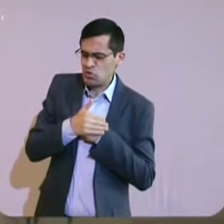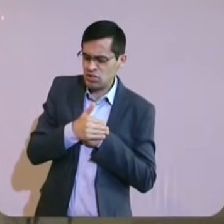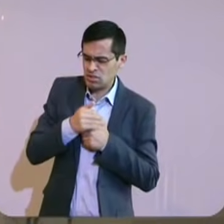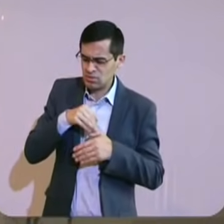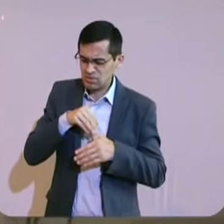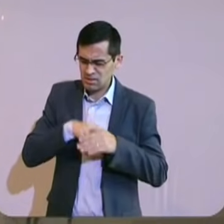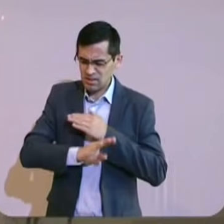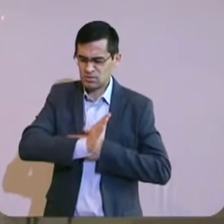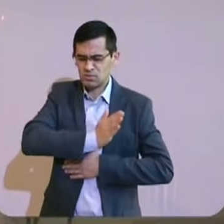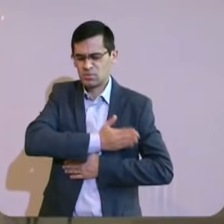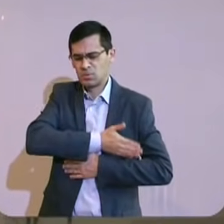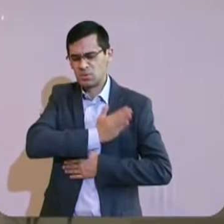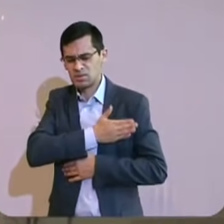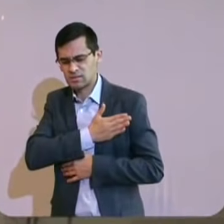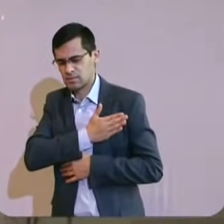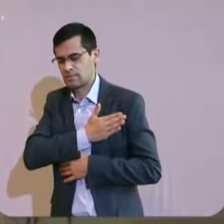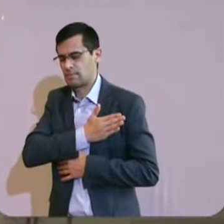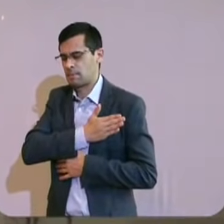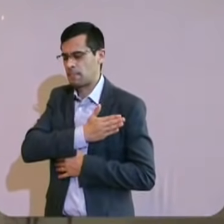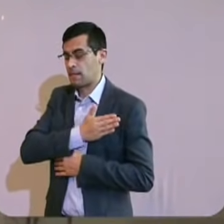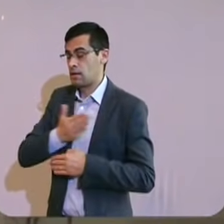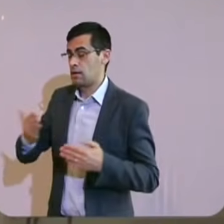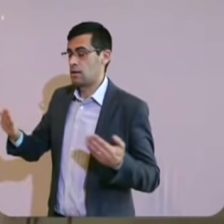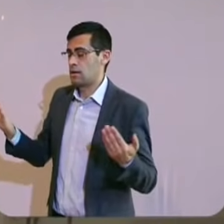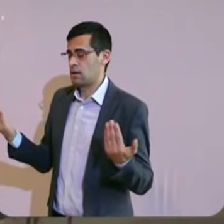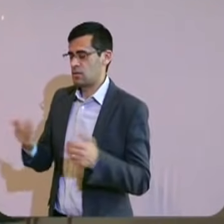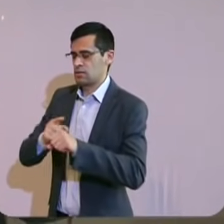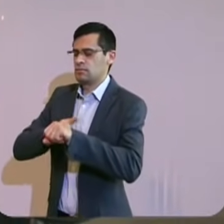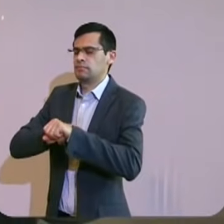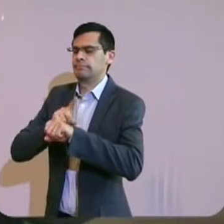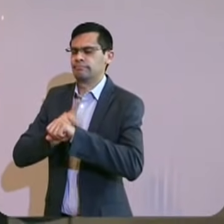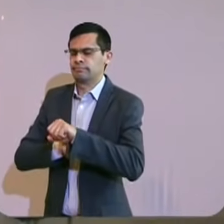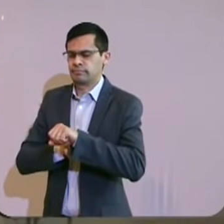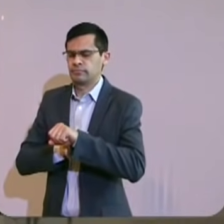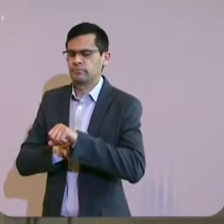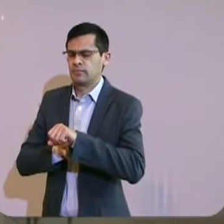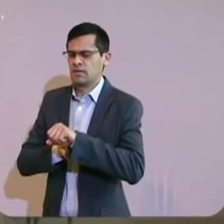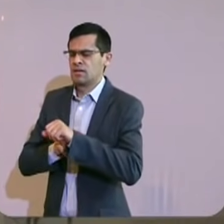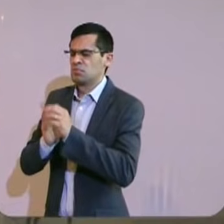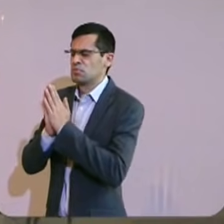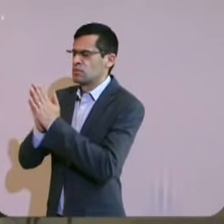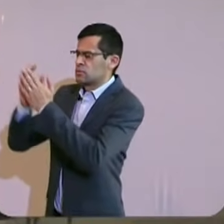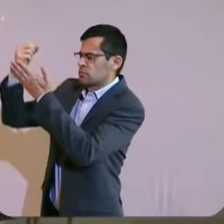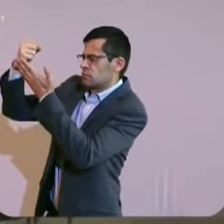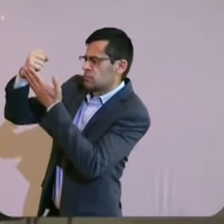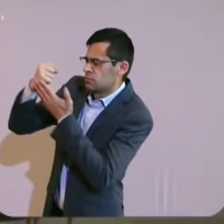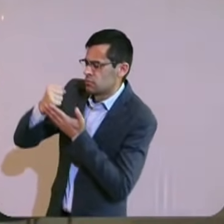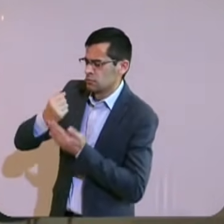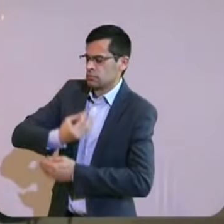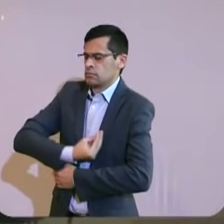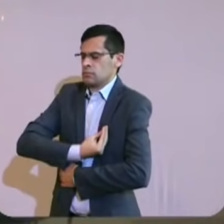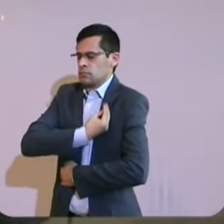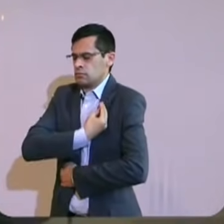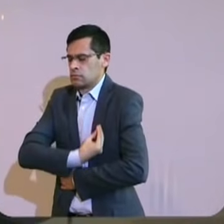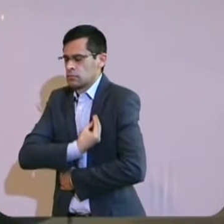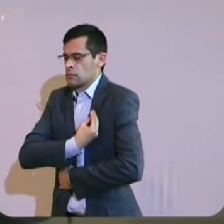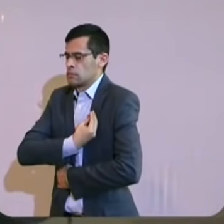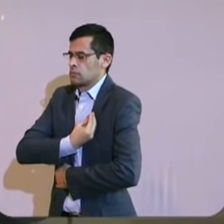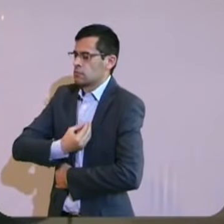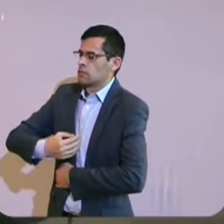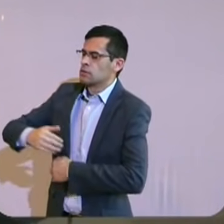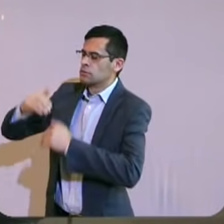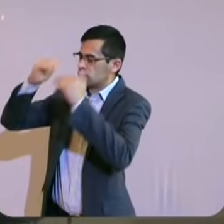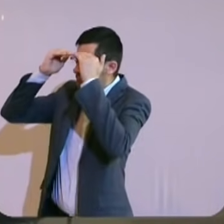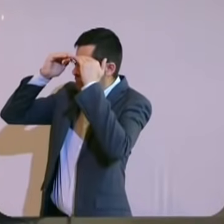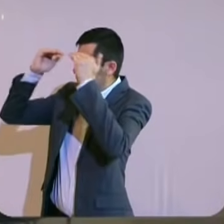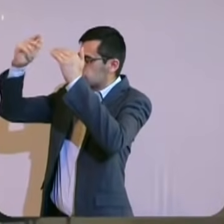meu coração. E nesses tempos, me ajuda a viver segundo a